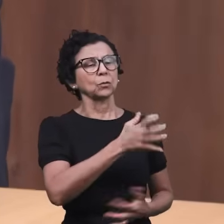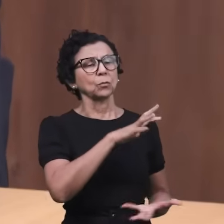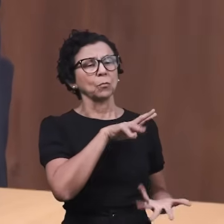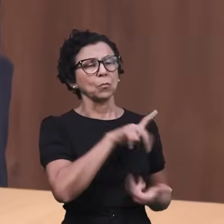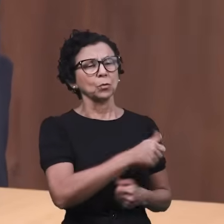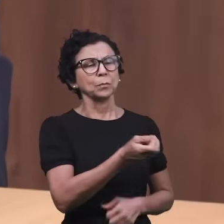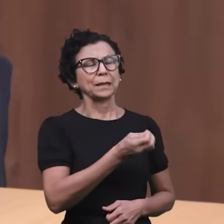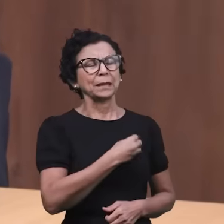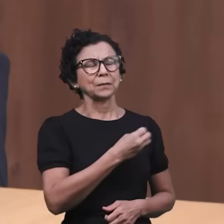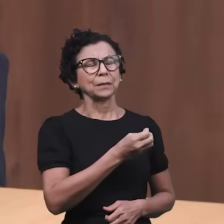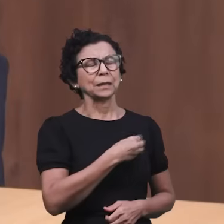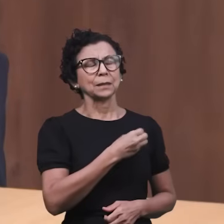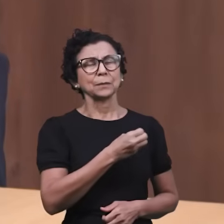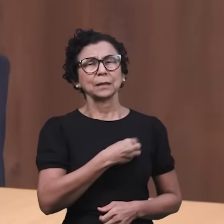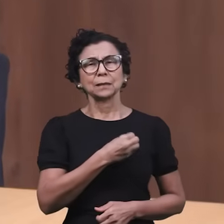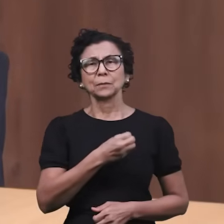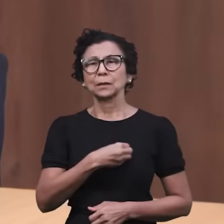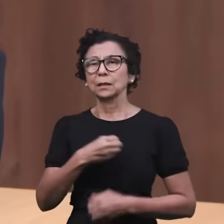fiz isso, fiz aquilo,